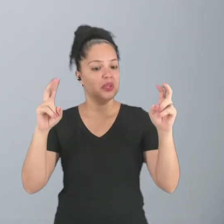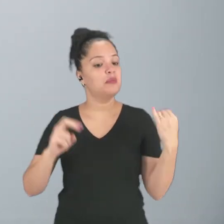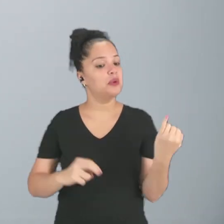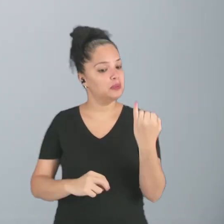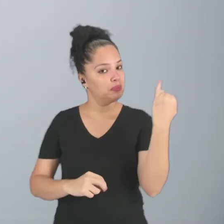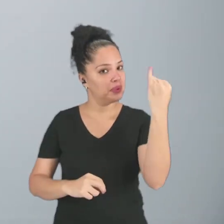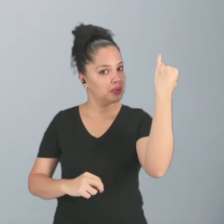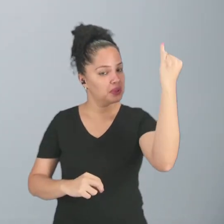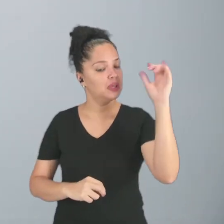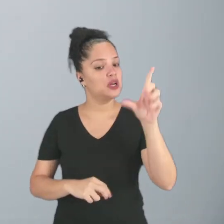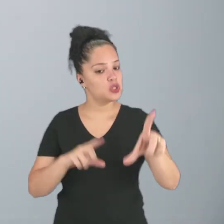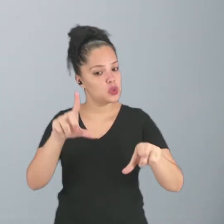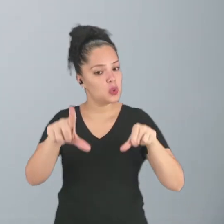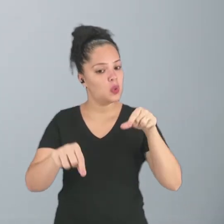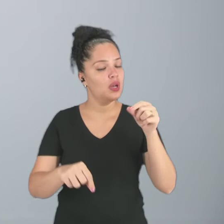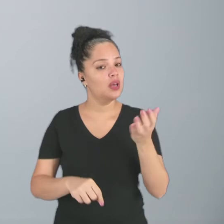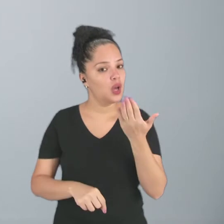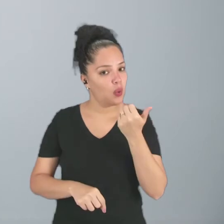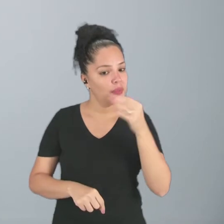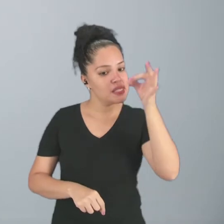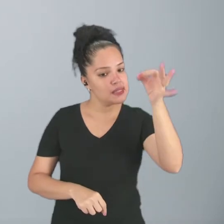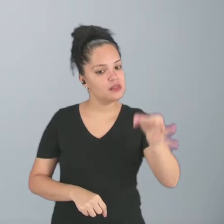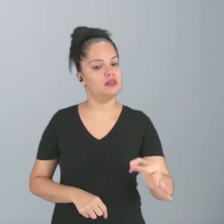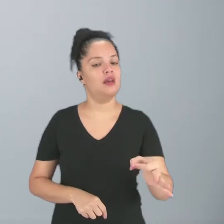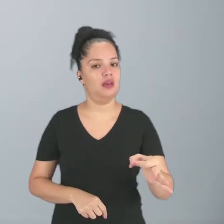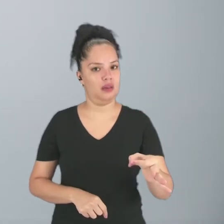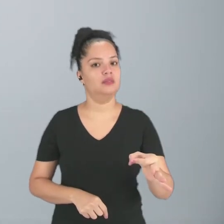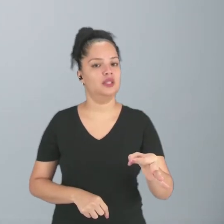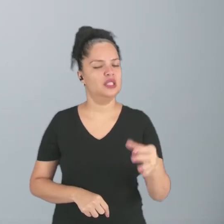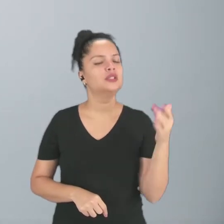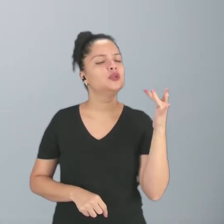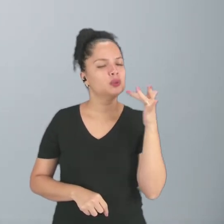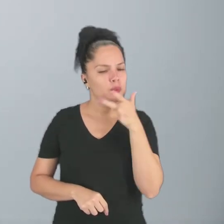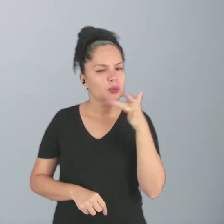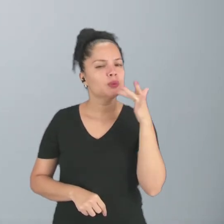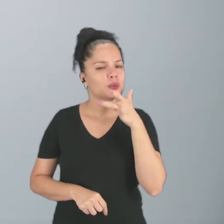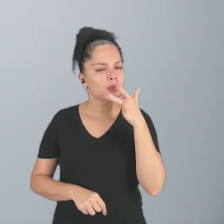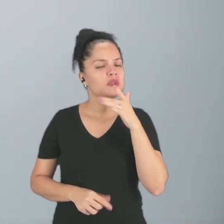escolha alimentar. É aquilo que a gente falou ainda agora. É delicioso,